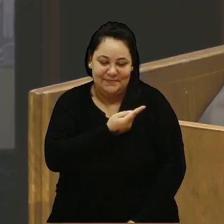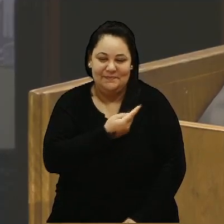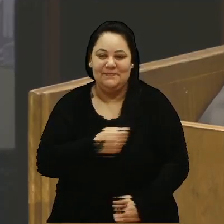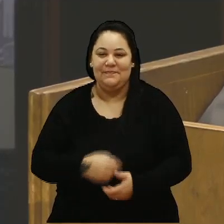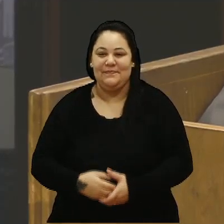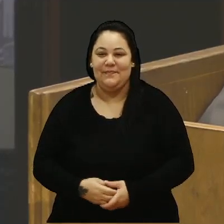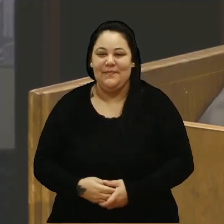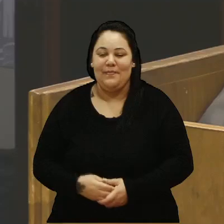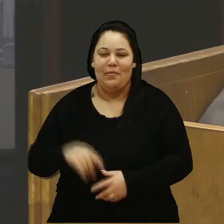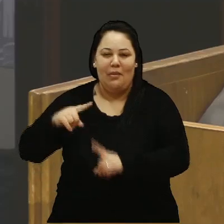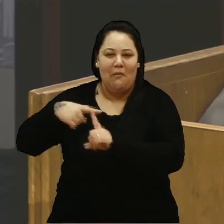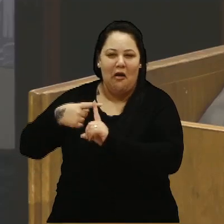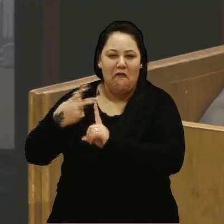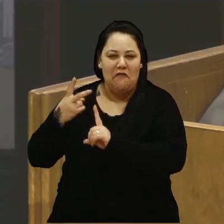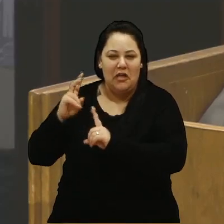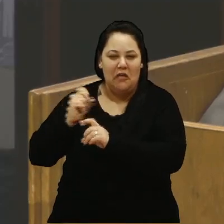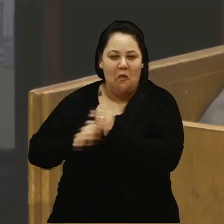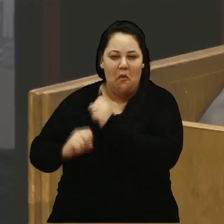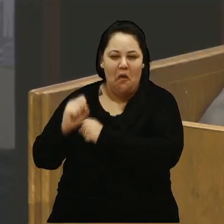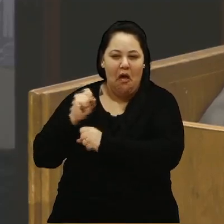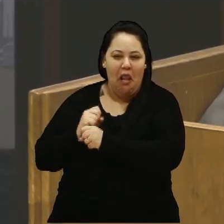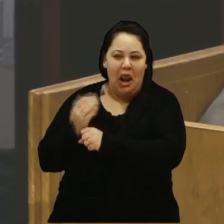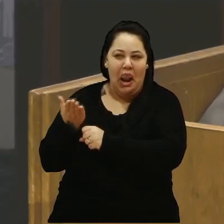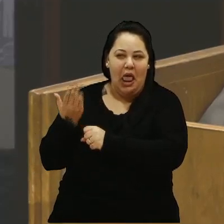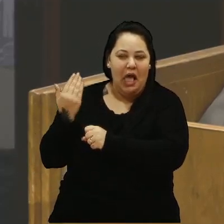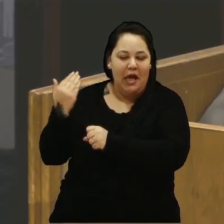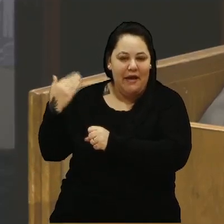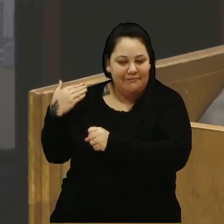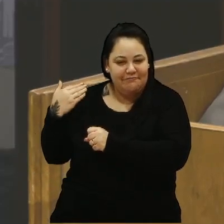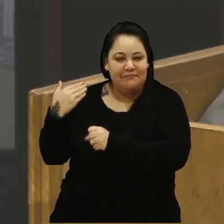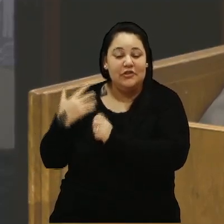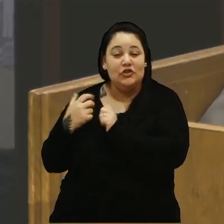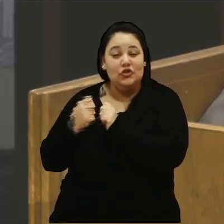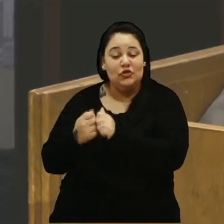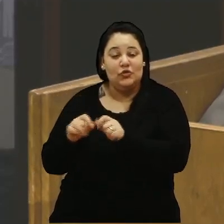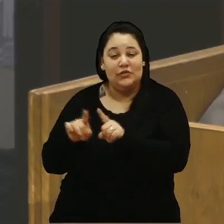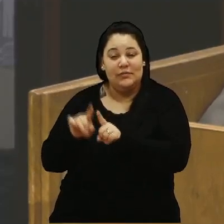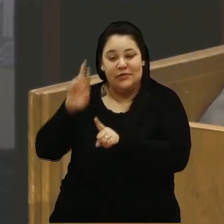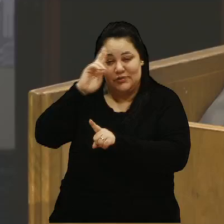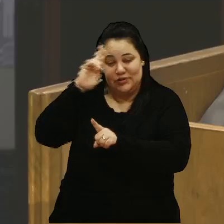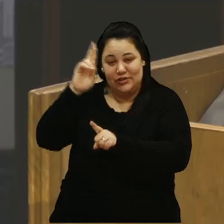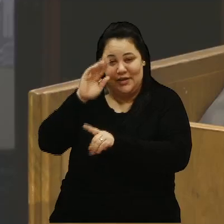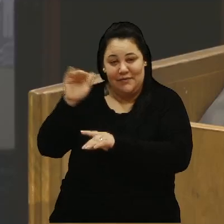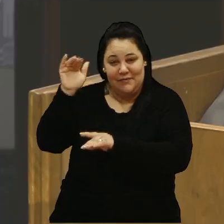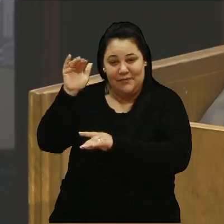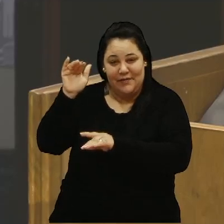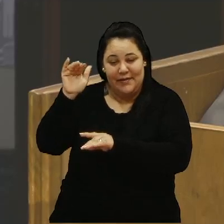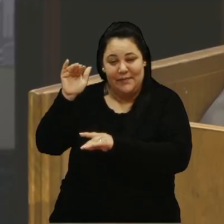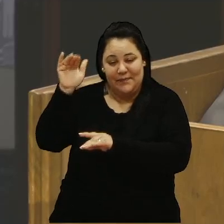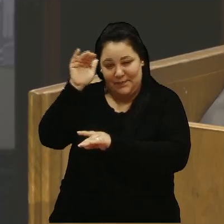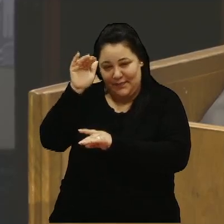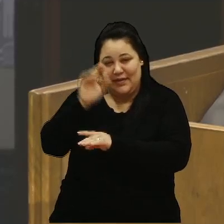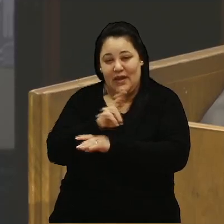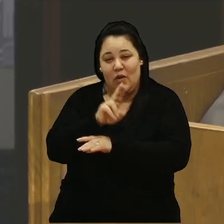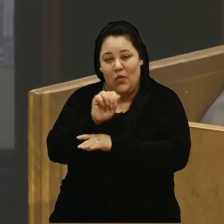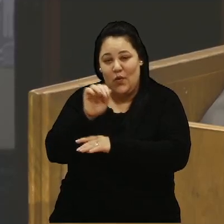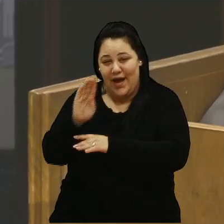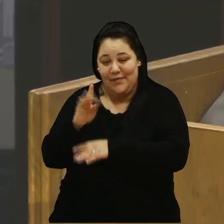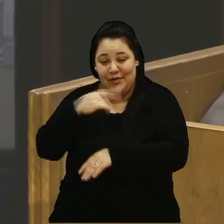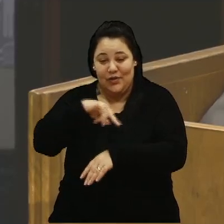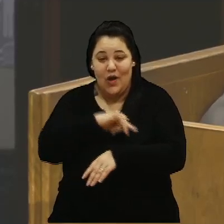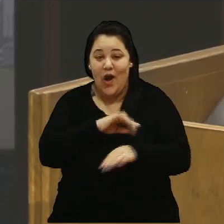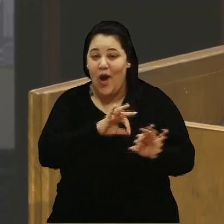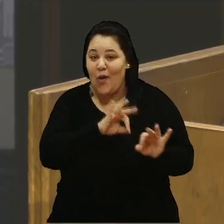há mais de 25 anos atrás, juntamente com a diretoria da UAB, acompanhamos a